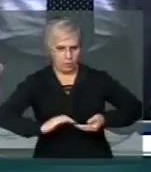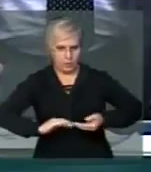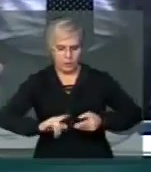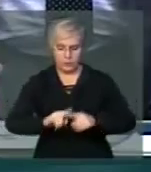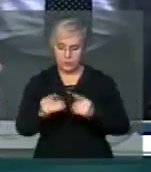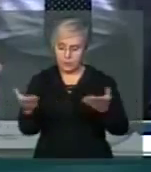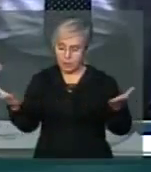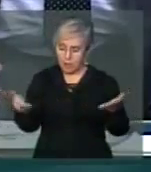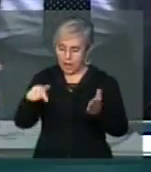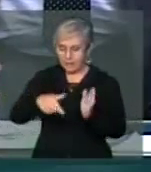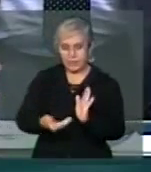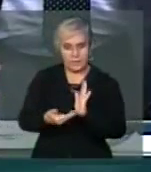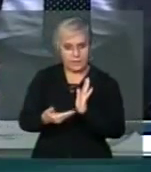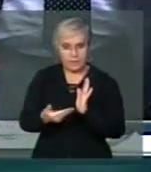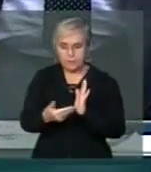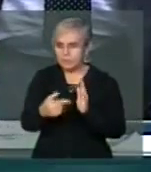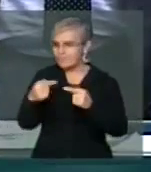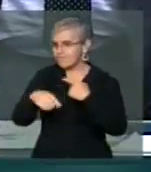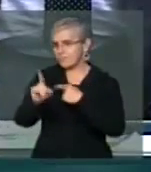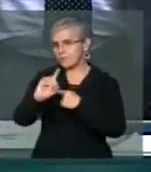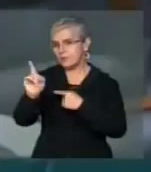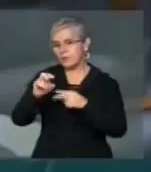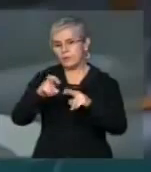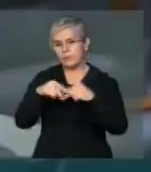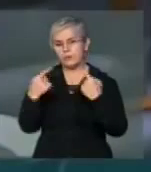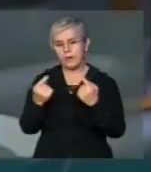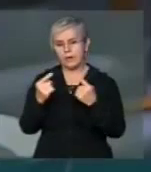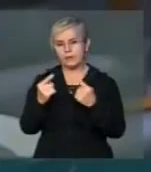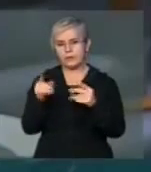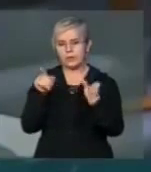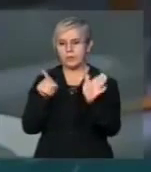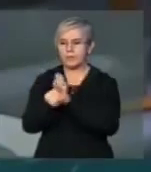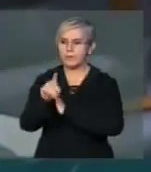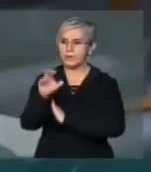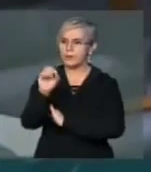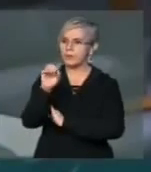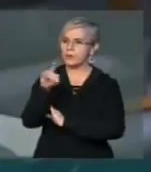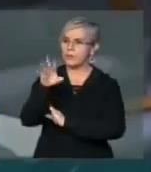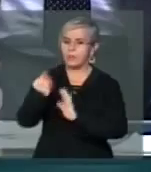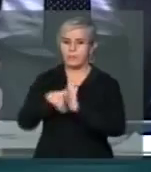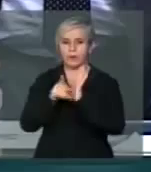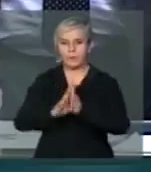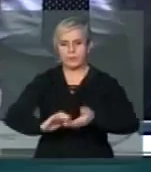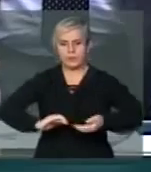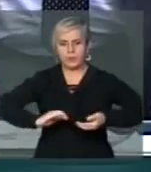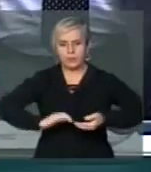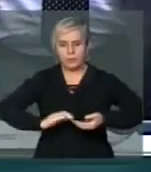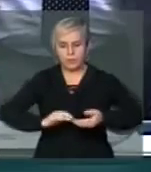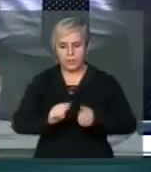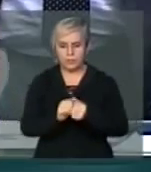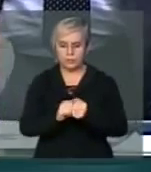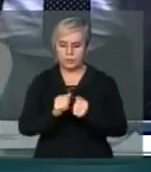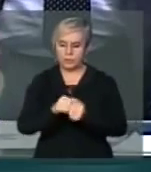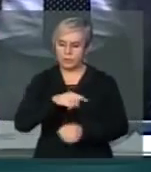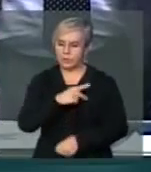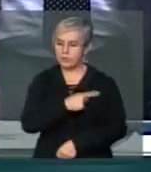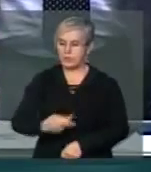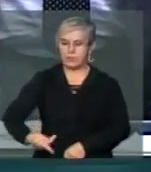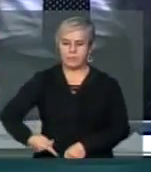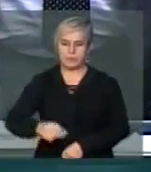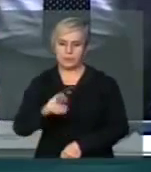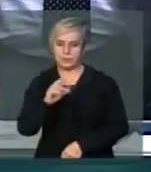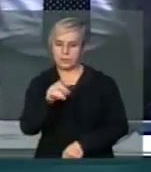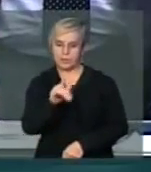cabe na sessão da Câmara dos Deputados, já que se trata de uma questão de ordem atinente ao Congresso Nacional e dirigida ao presidente do